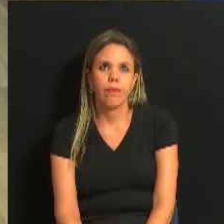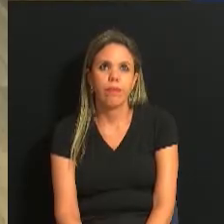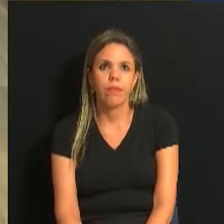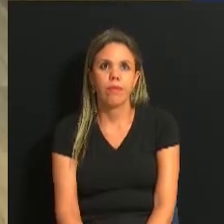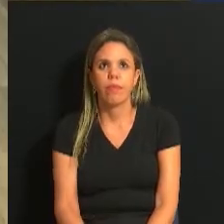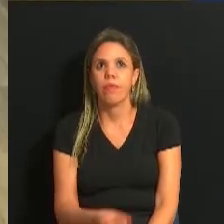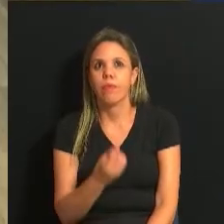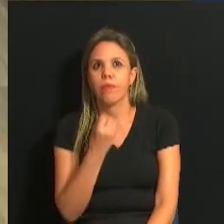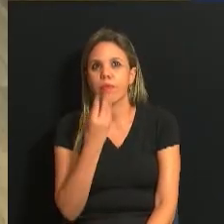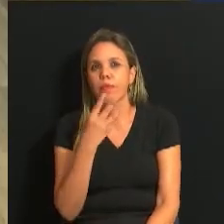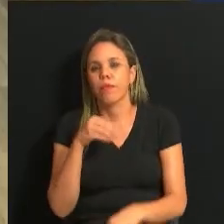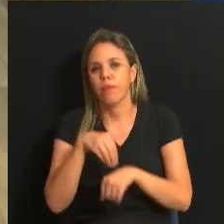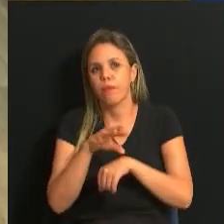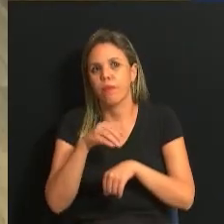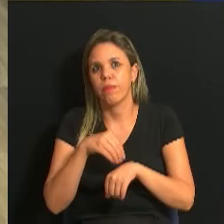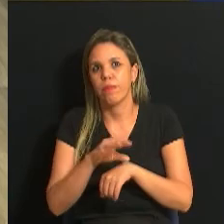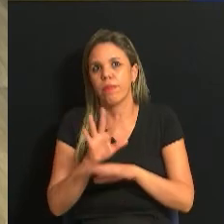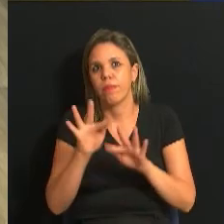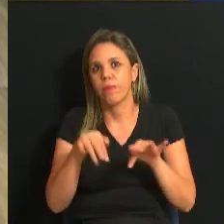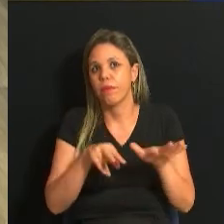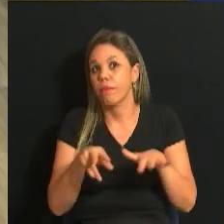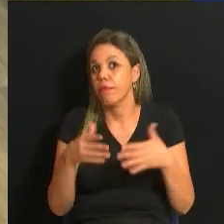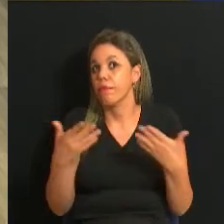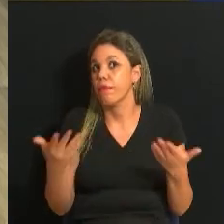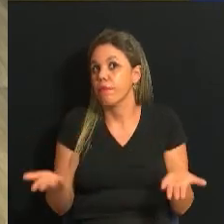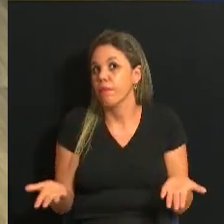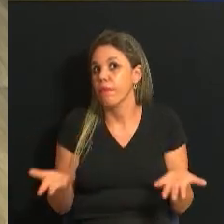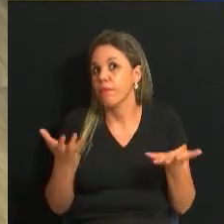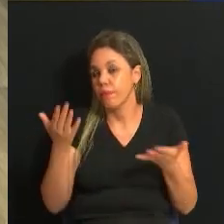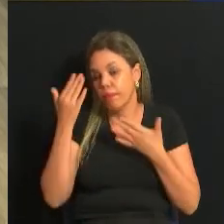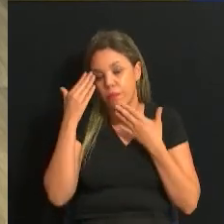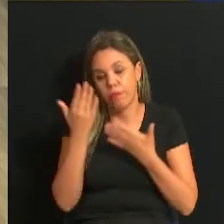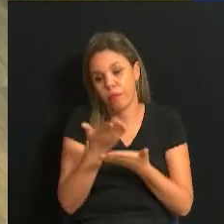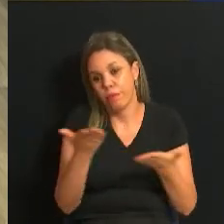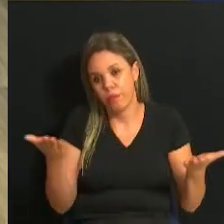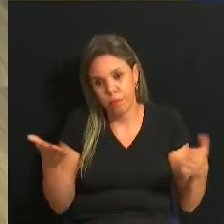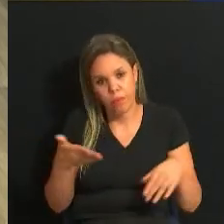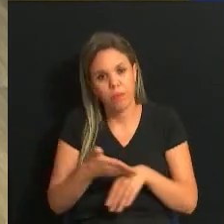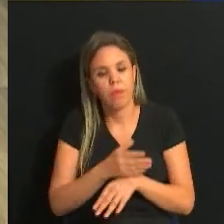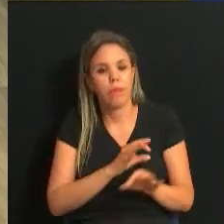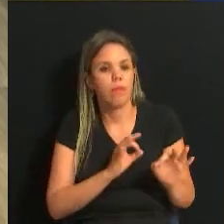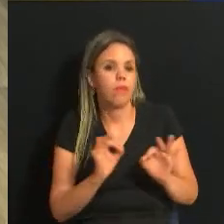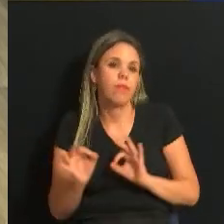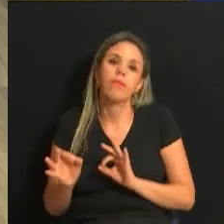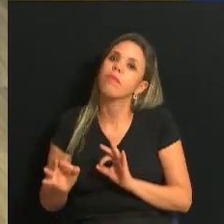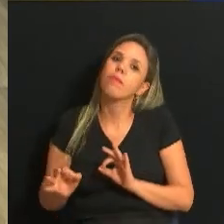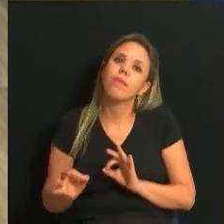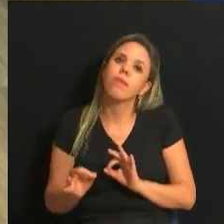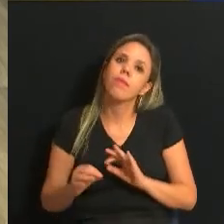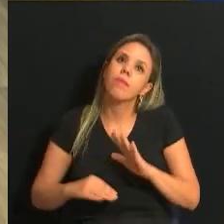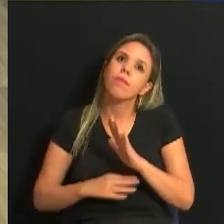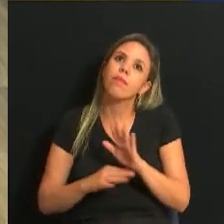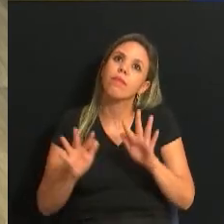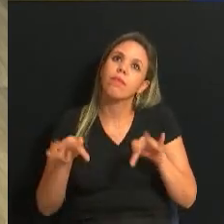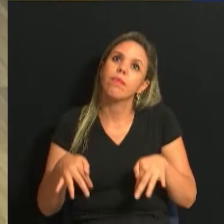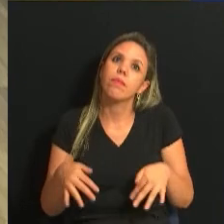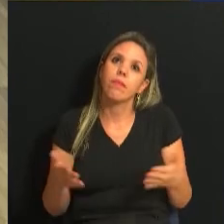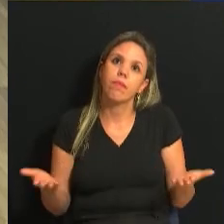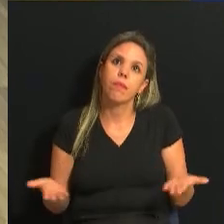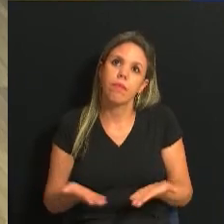Ótimas dicas aí para o seu fim de semana. Quero agradecer a sua companhia, a sua audiência. O Câmara Notícia fica por